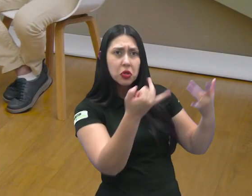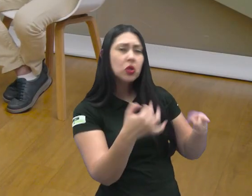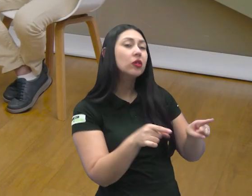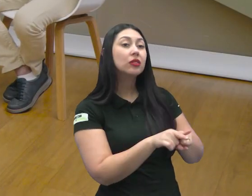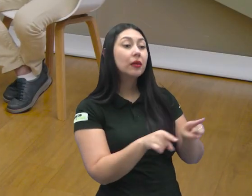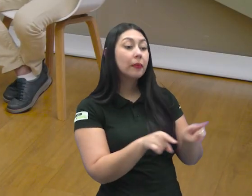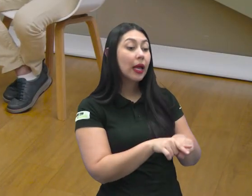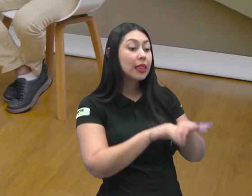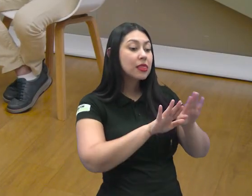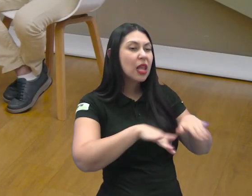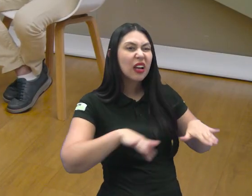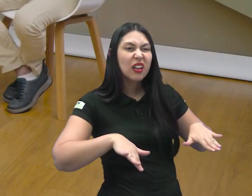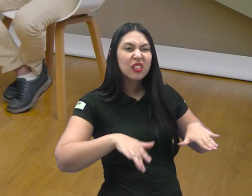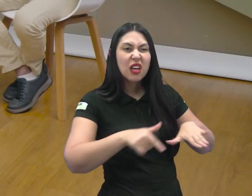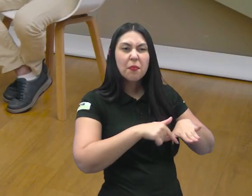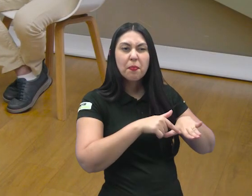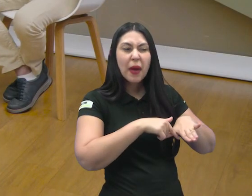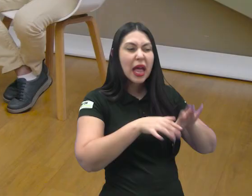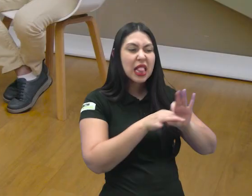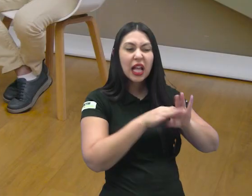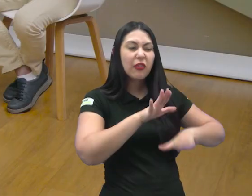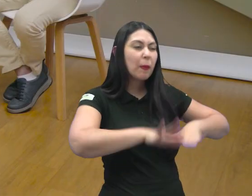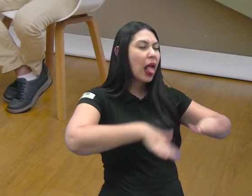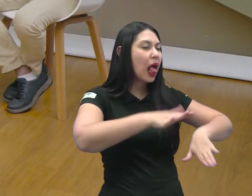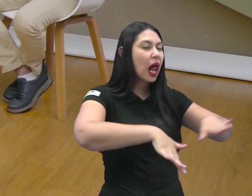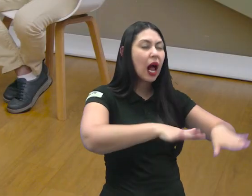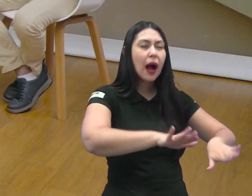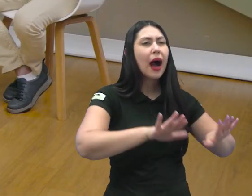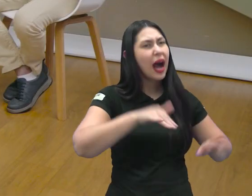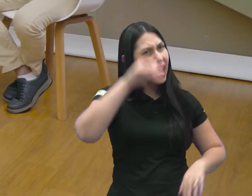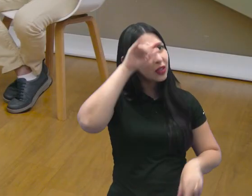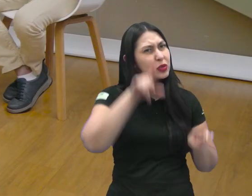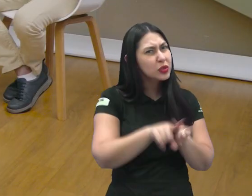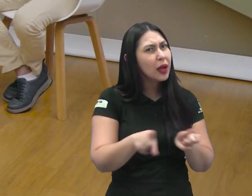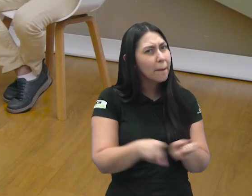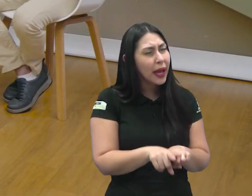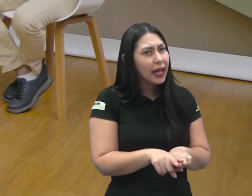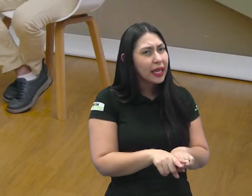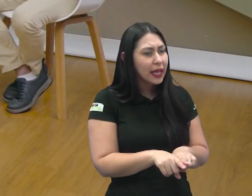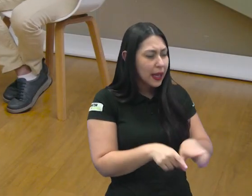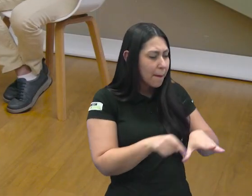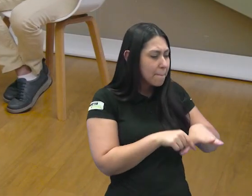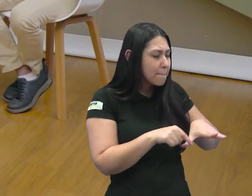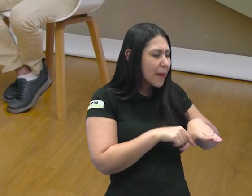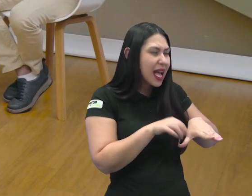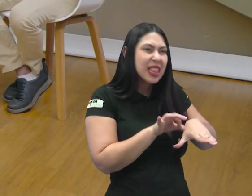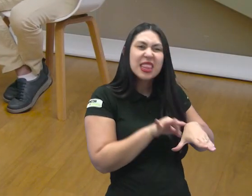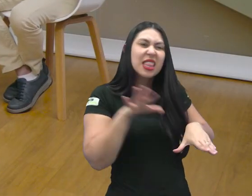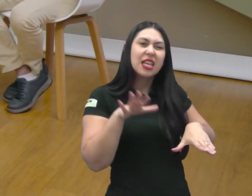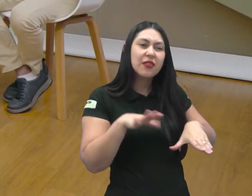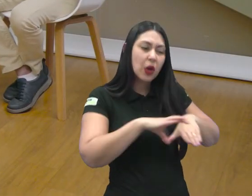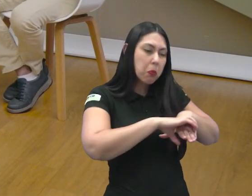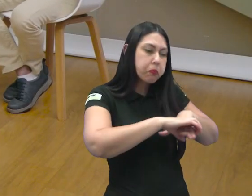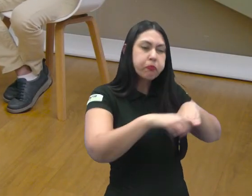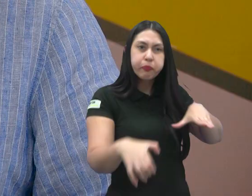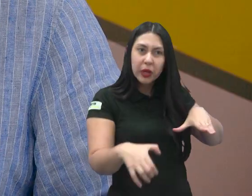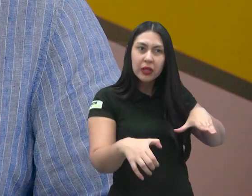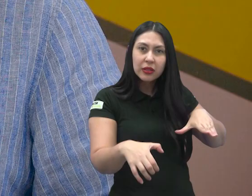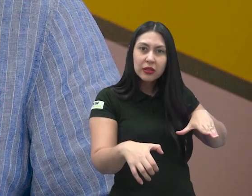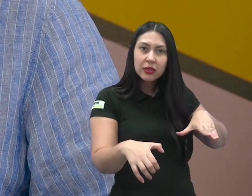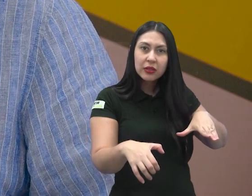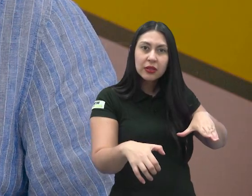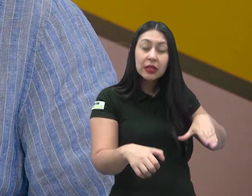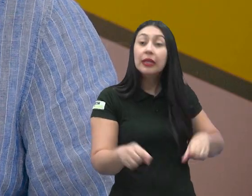crianças andarem descalço, mas isso também serve para os adultos? Deixar o pé livre de vez em quando? Vai ter fascite plantar. Se